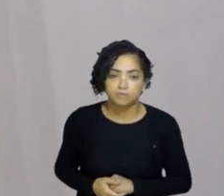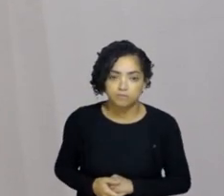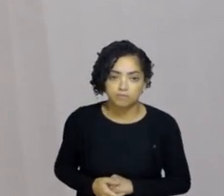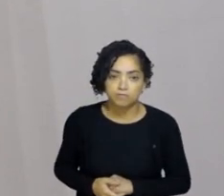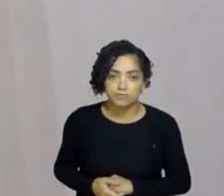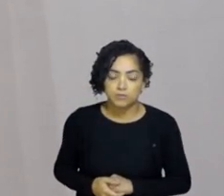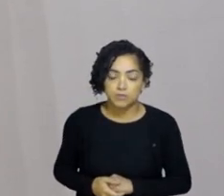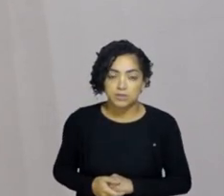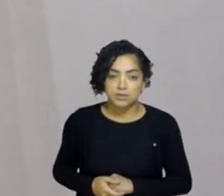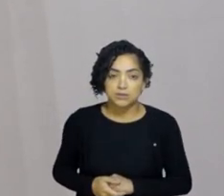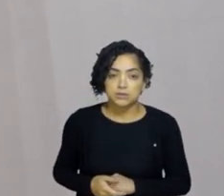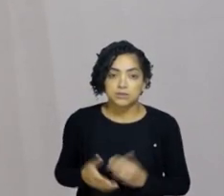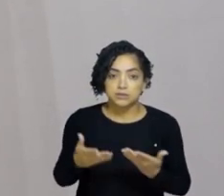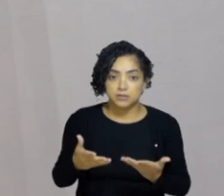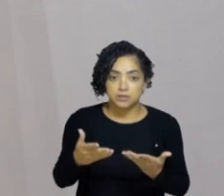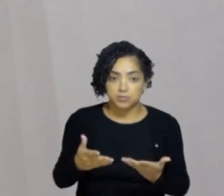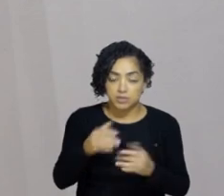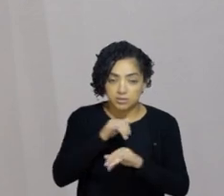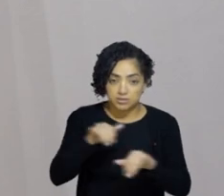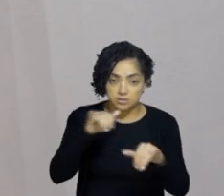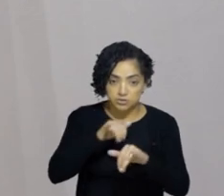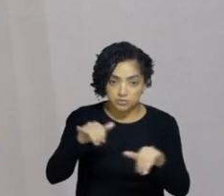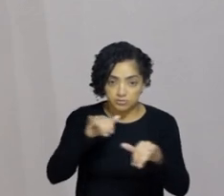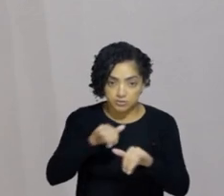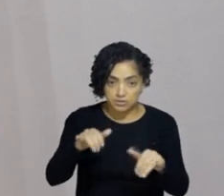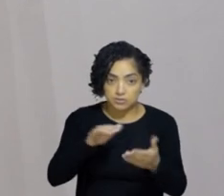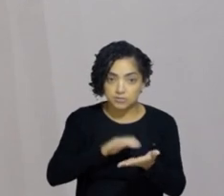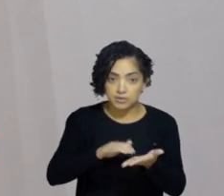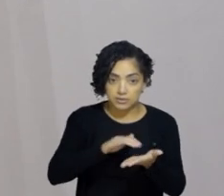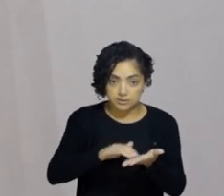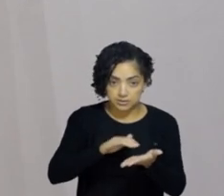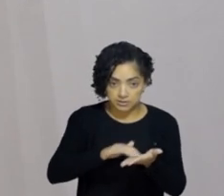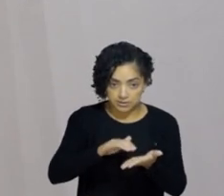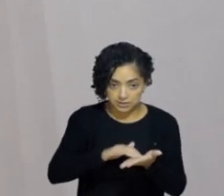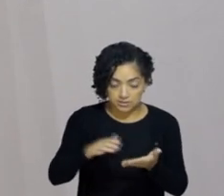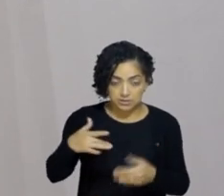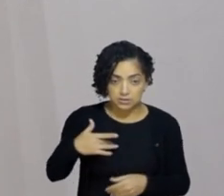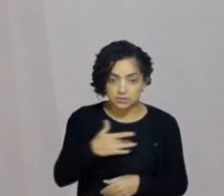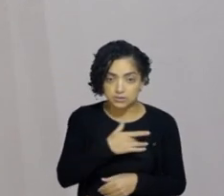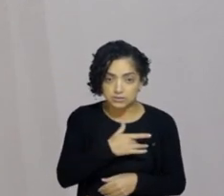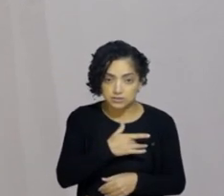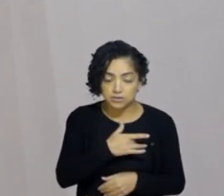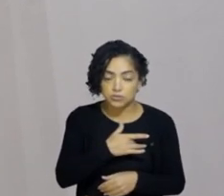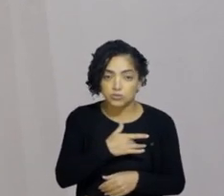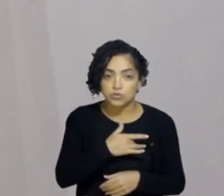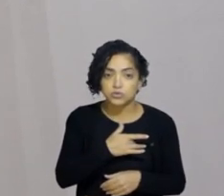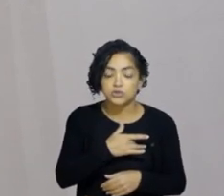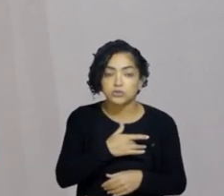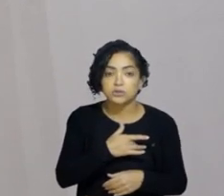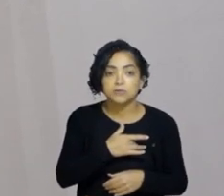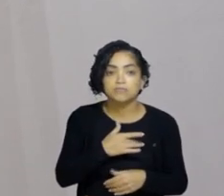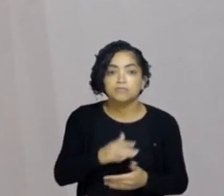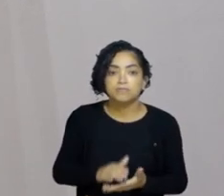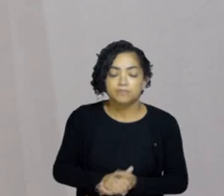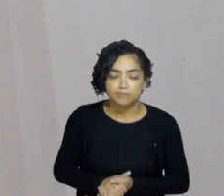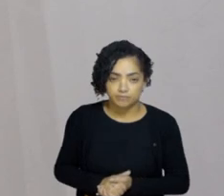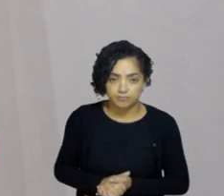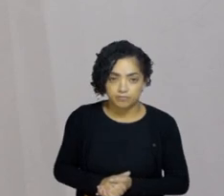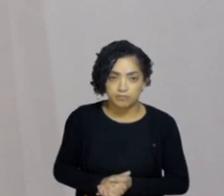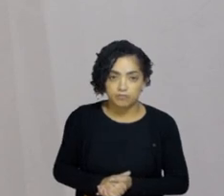também, acabou de ser divulgada pela Secretaria Estadual de Saúde, que nós já chegamos a